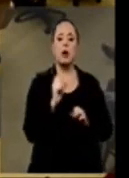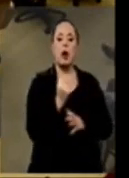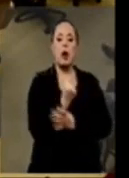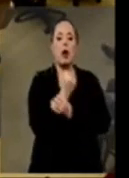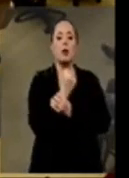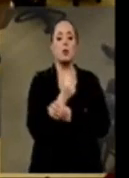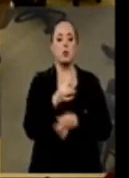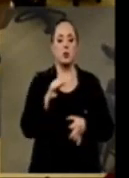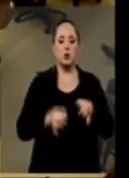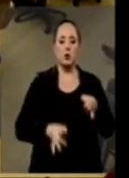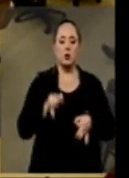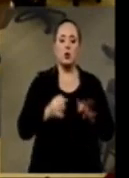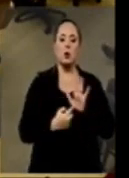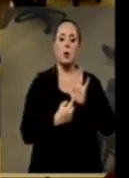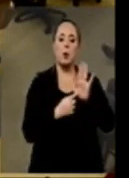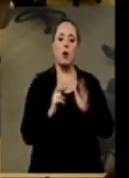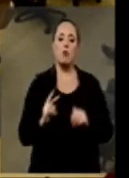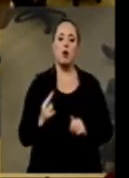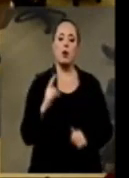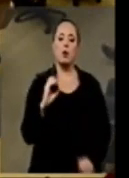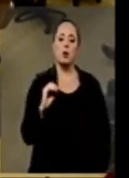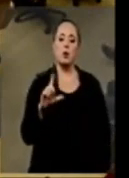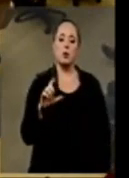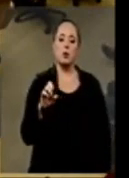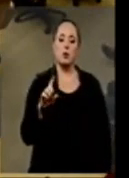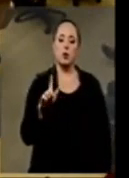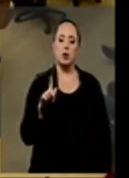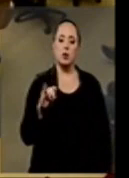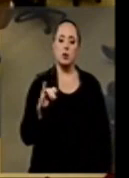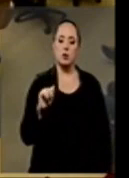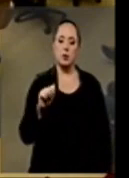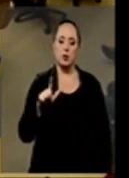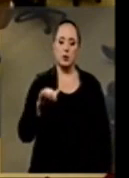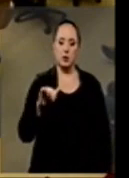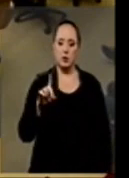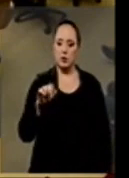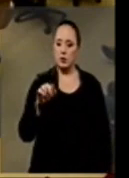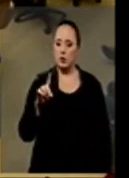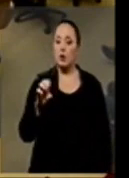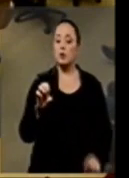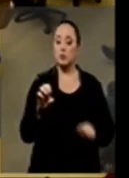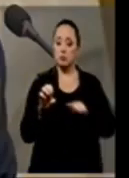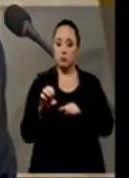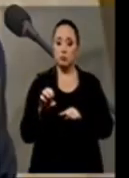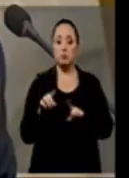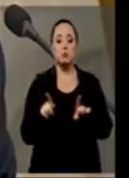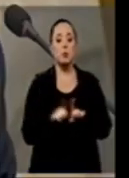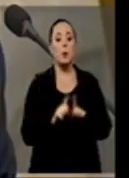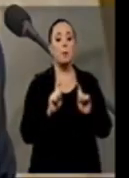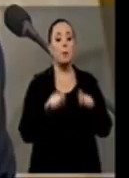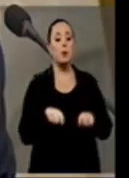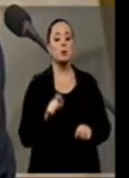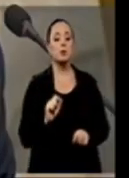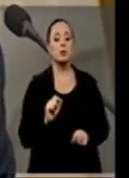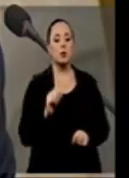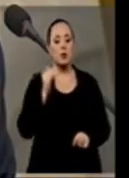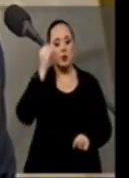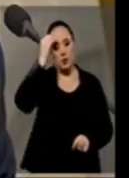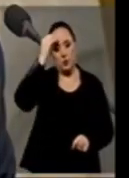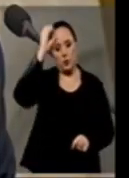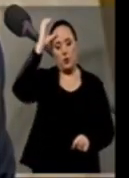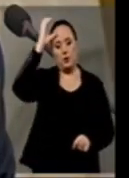reforça o valor da colegialidade ao mesmo tempo e possibilita o conhecimento